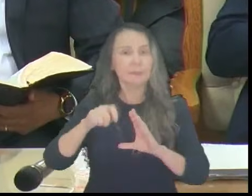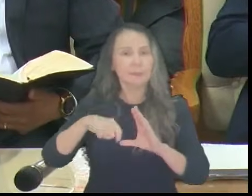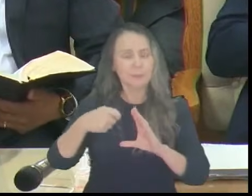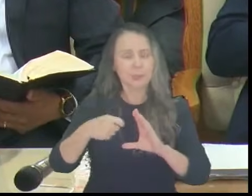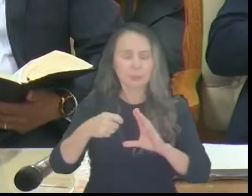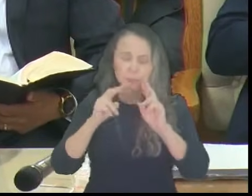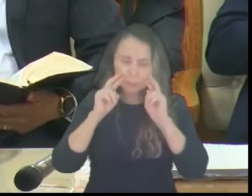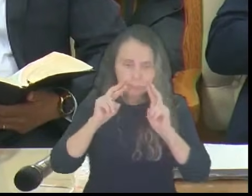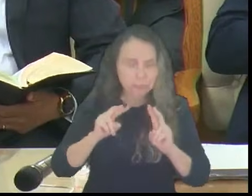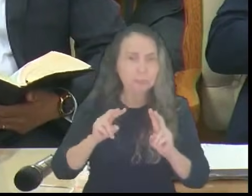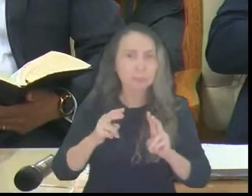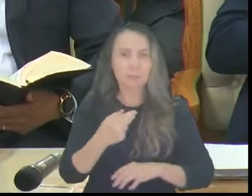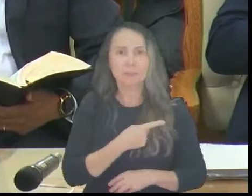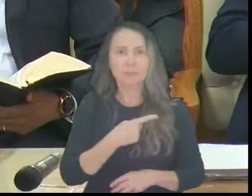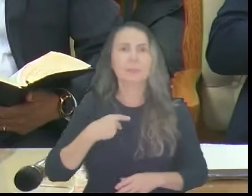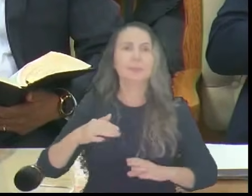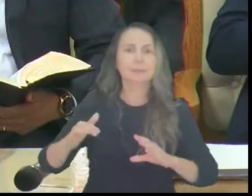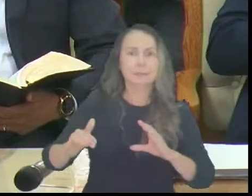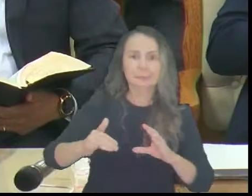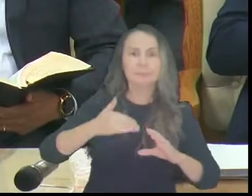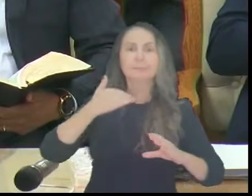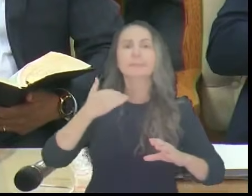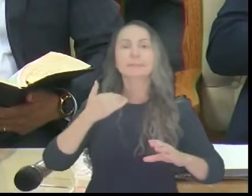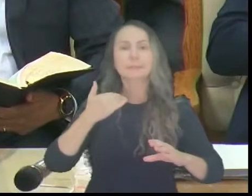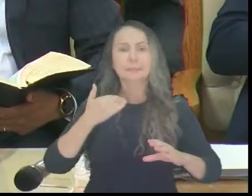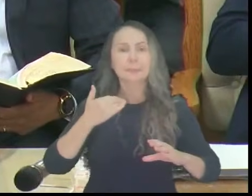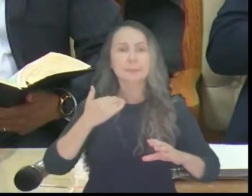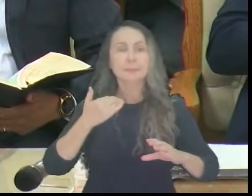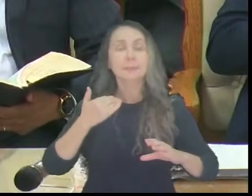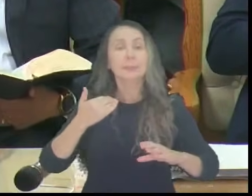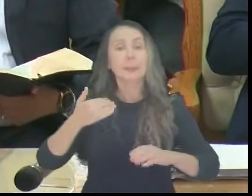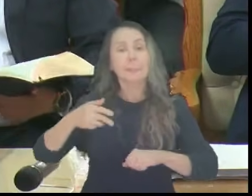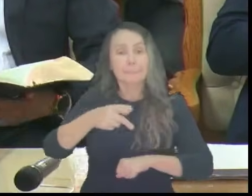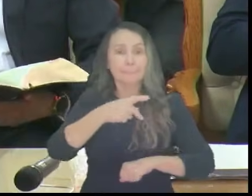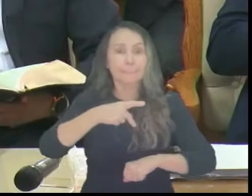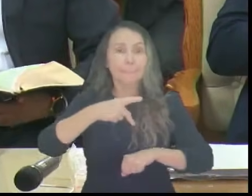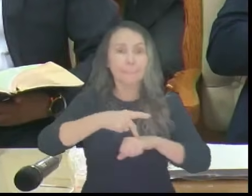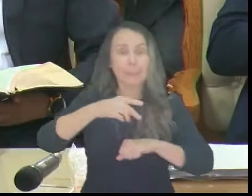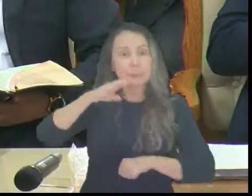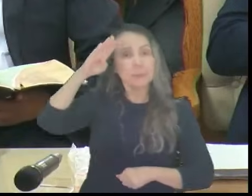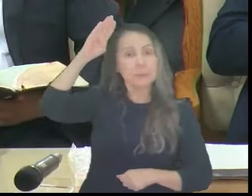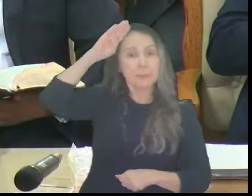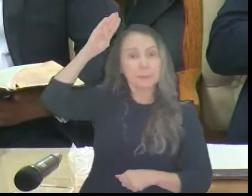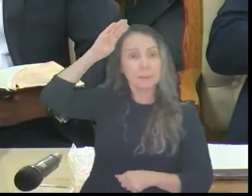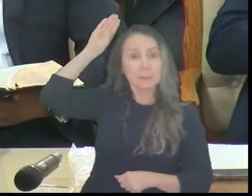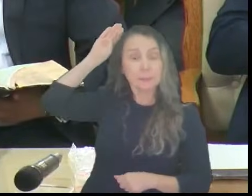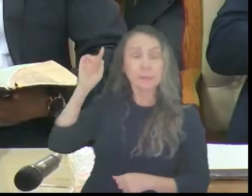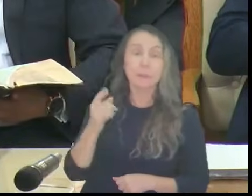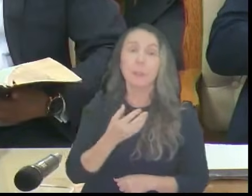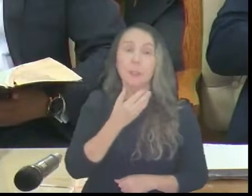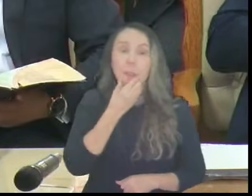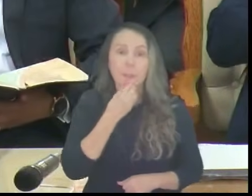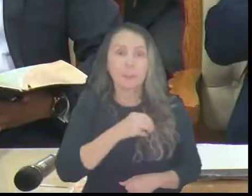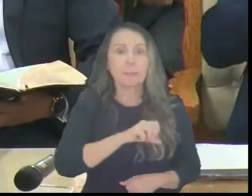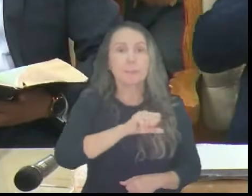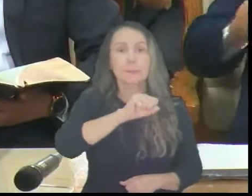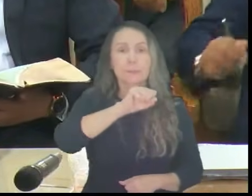mandaram para mim, um pastor mandou para mim. Na Irlanda, um pai